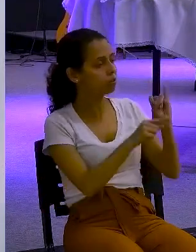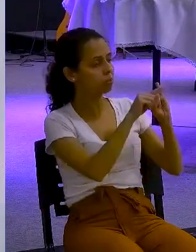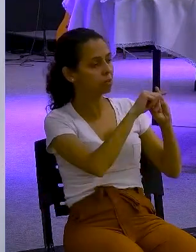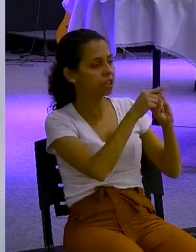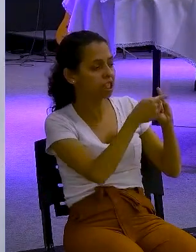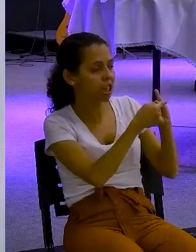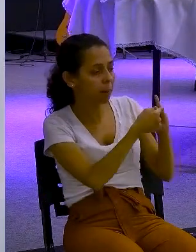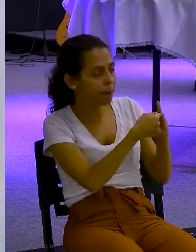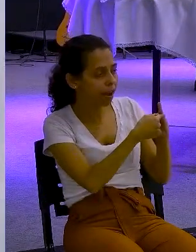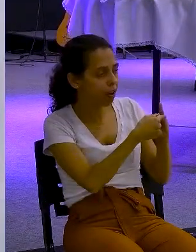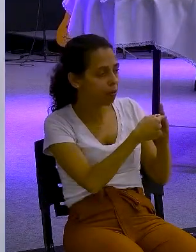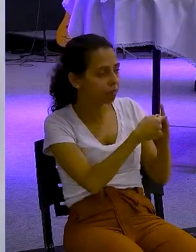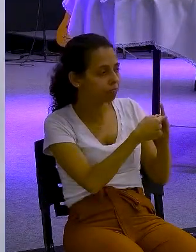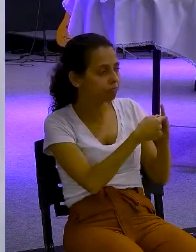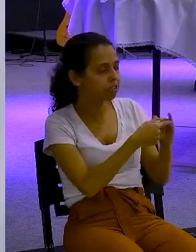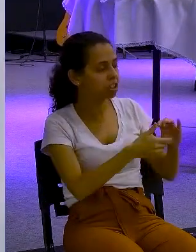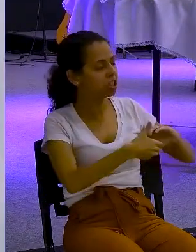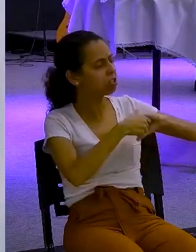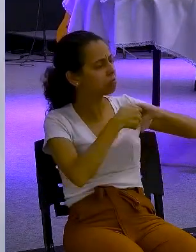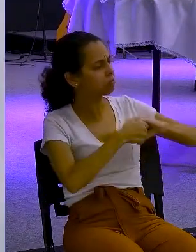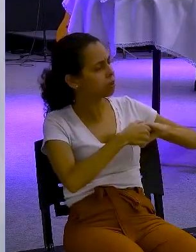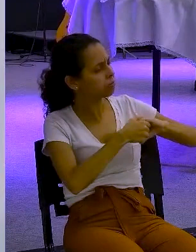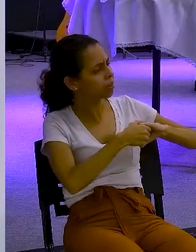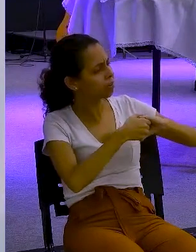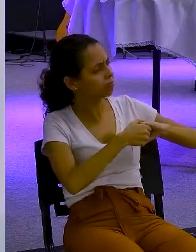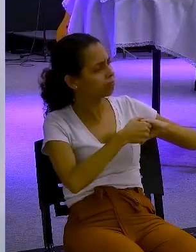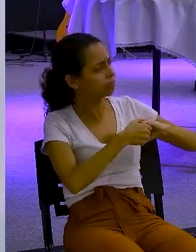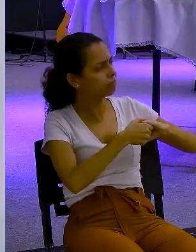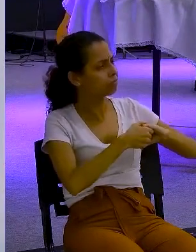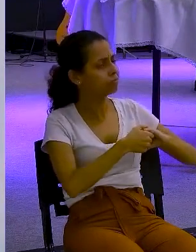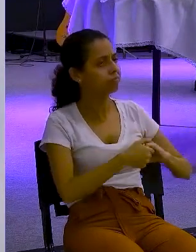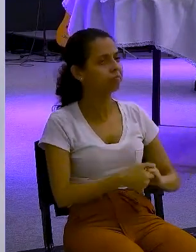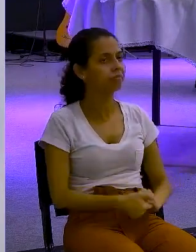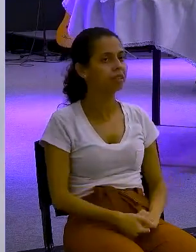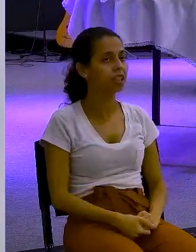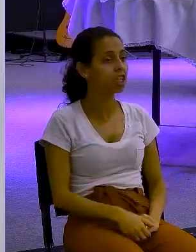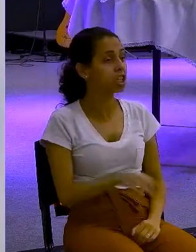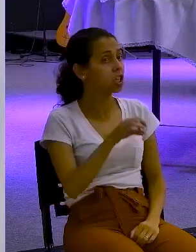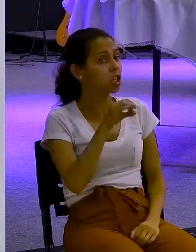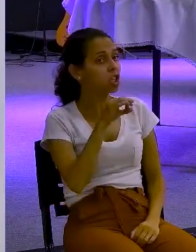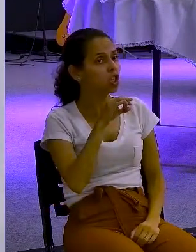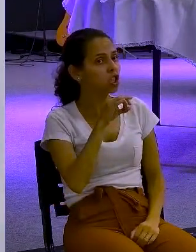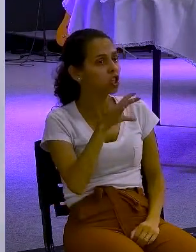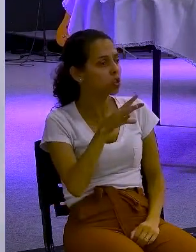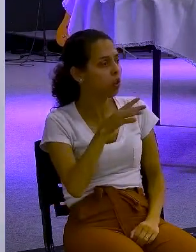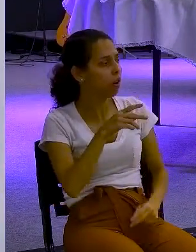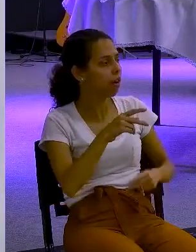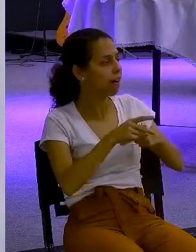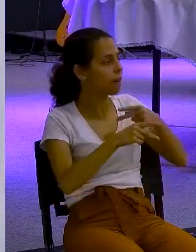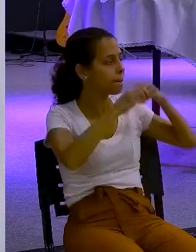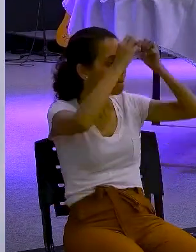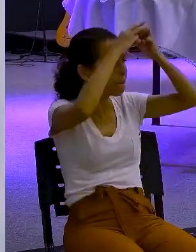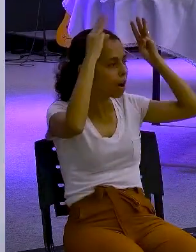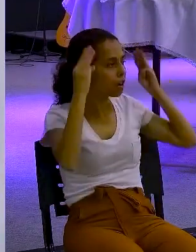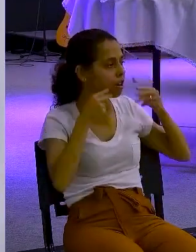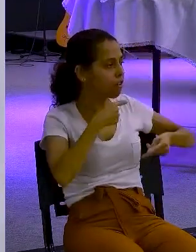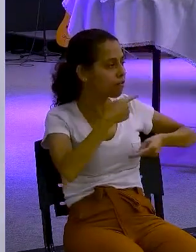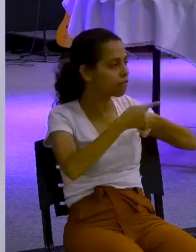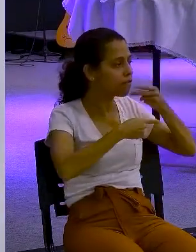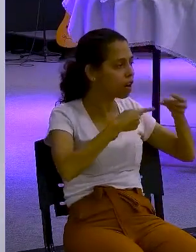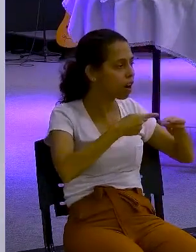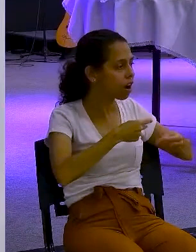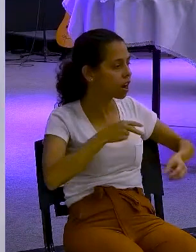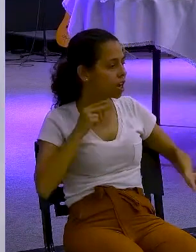oi, Isabel! E o simples olá daquela mulher, entrando na casa de Zacarias e